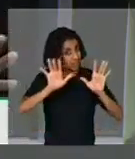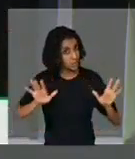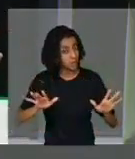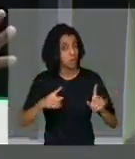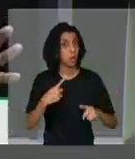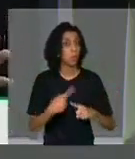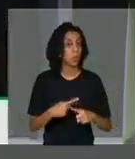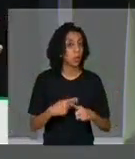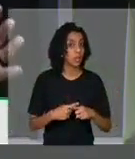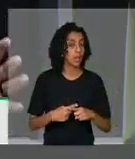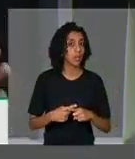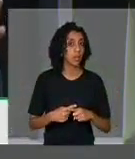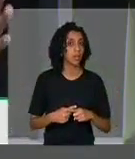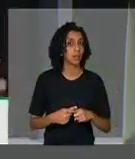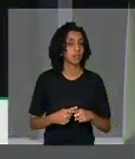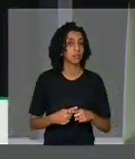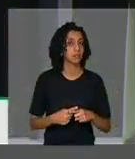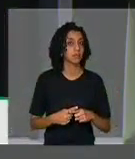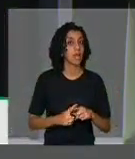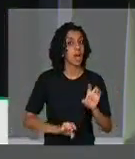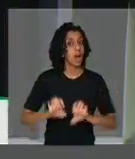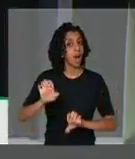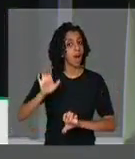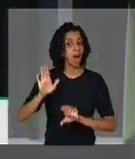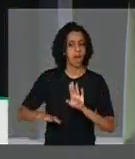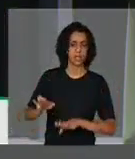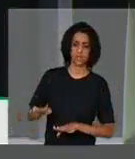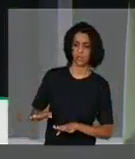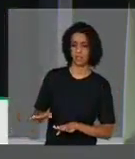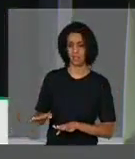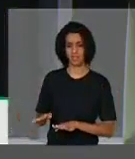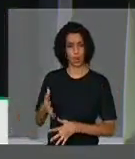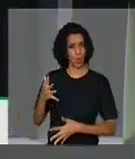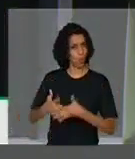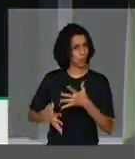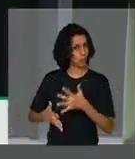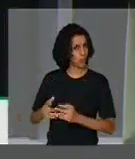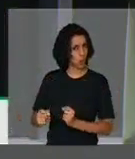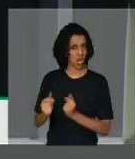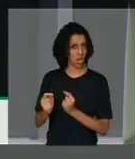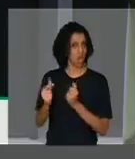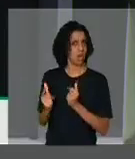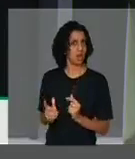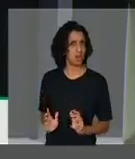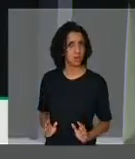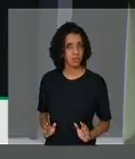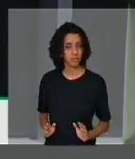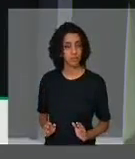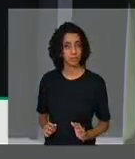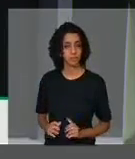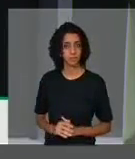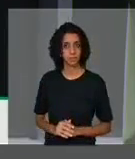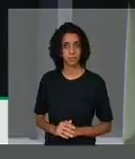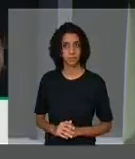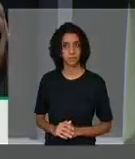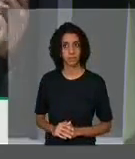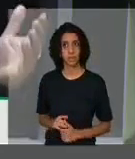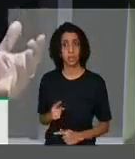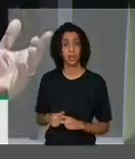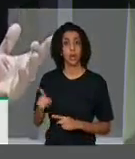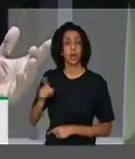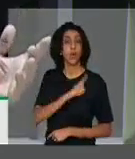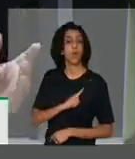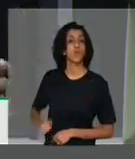absoluta, porque os números são muito enganosos. O que a gente vê é que, na proposta que o